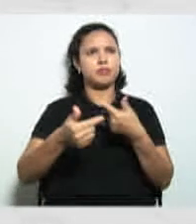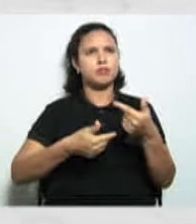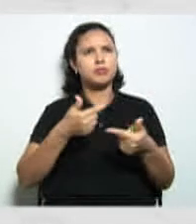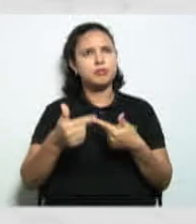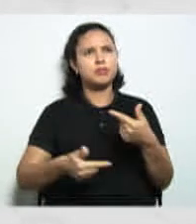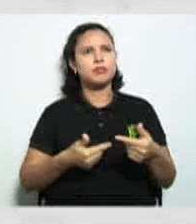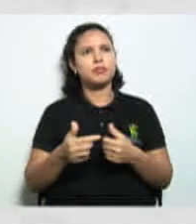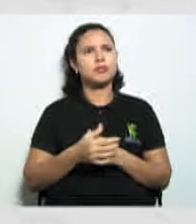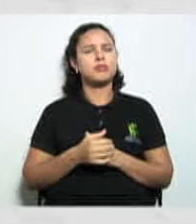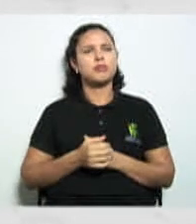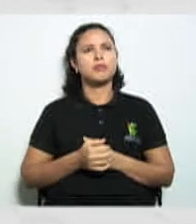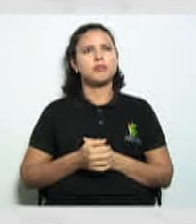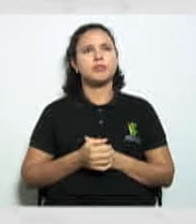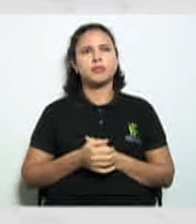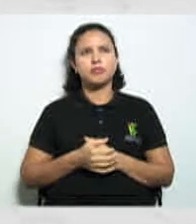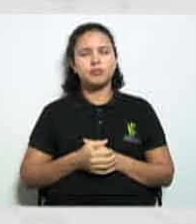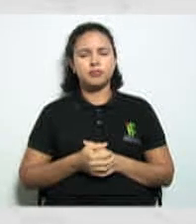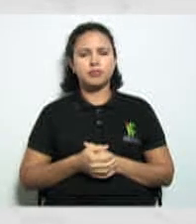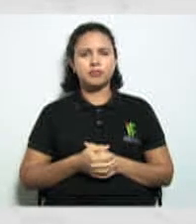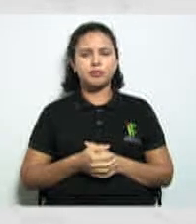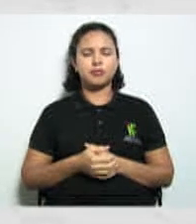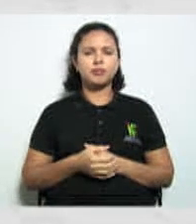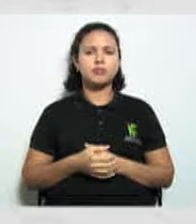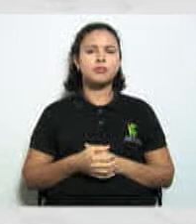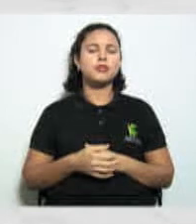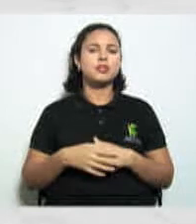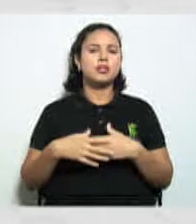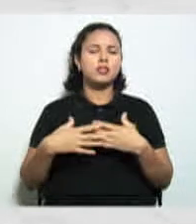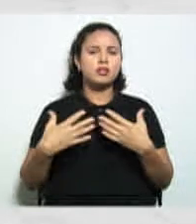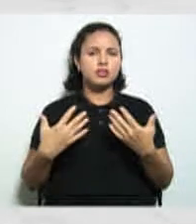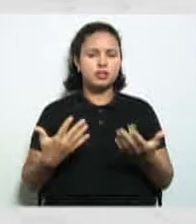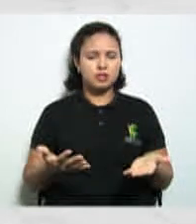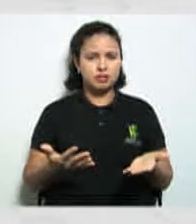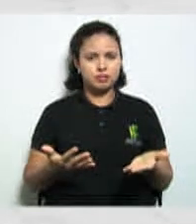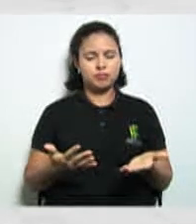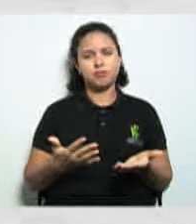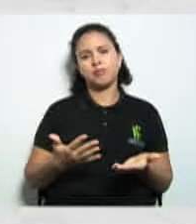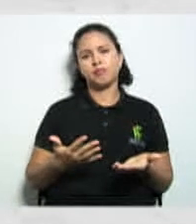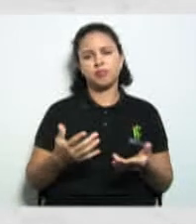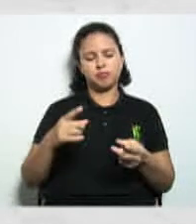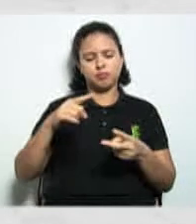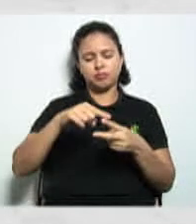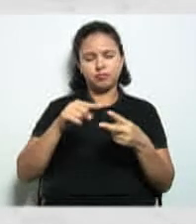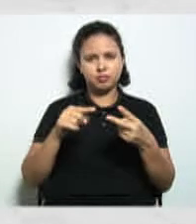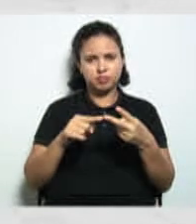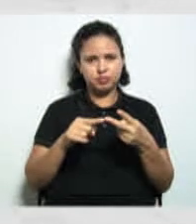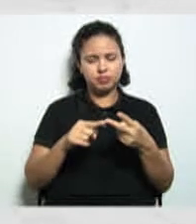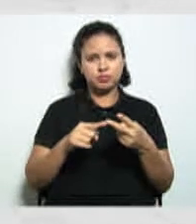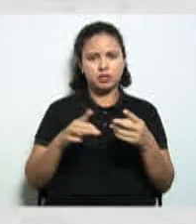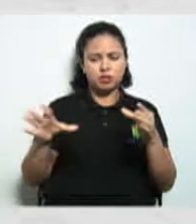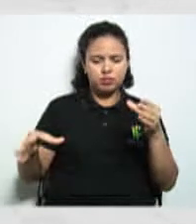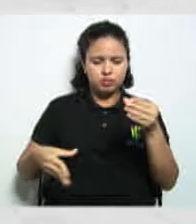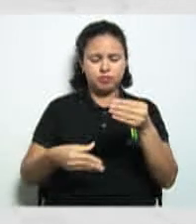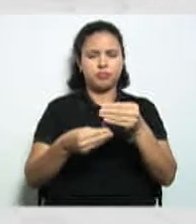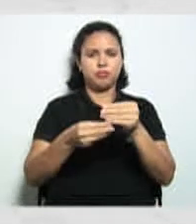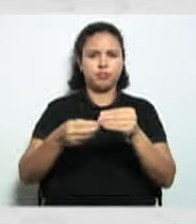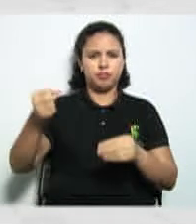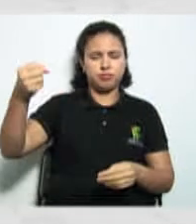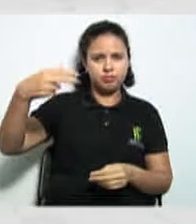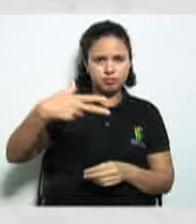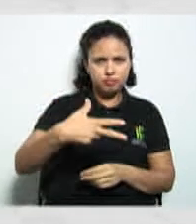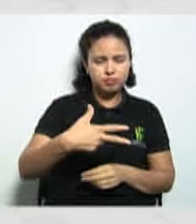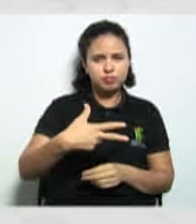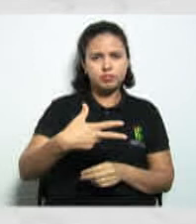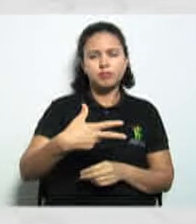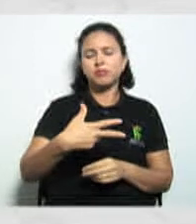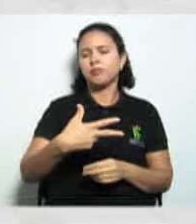na minha aposentadoria, né, professor? E nenhuma delas, né? Por quê? O estágio é ou não é uma relação